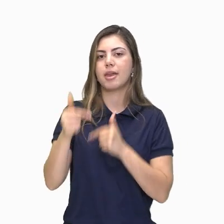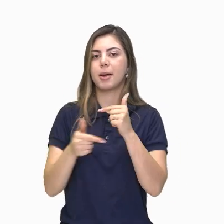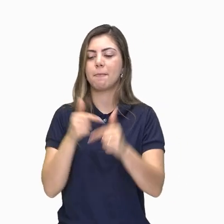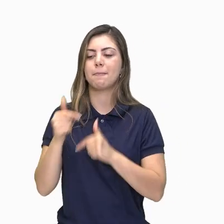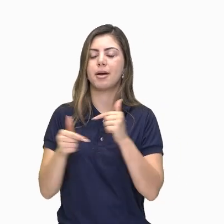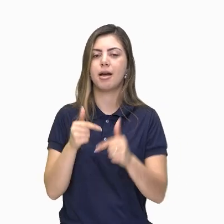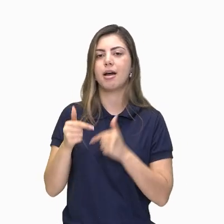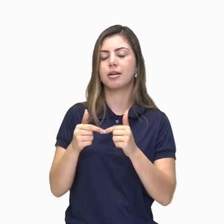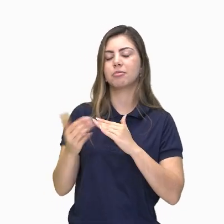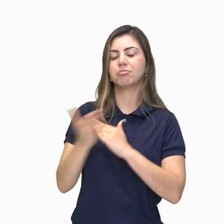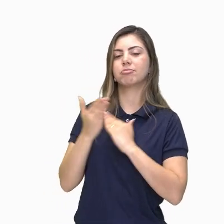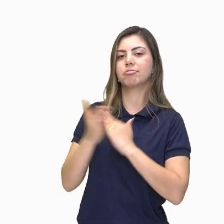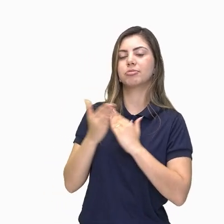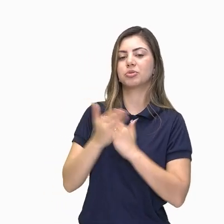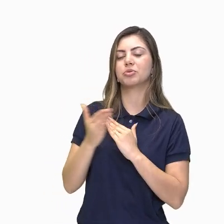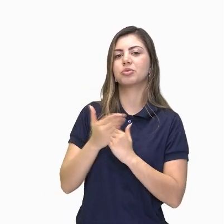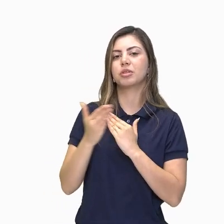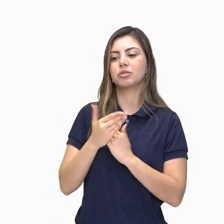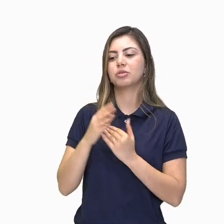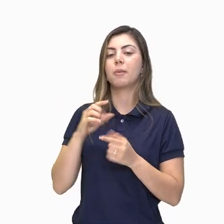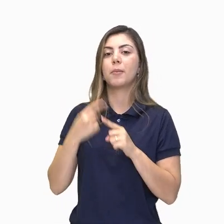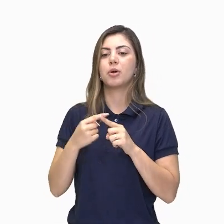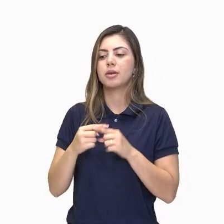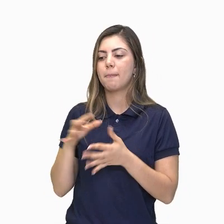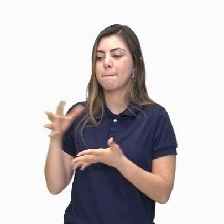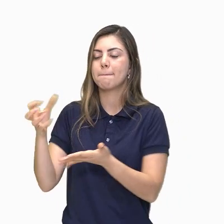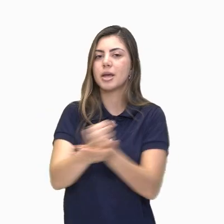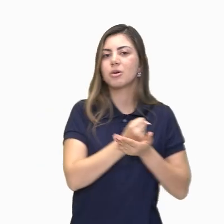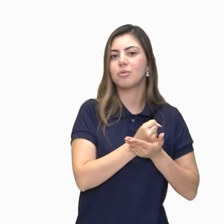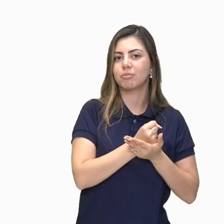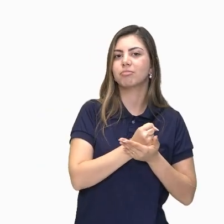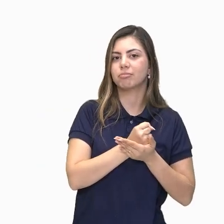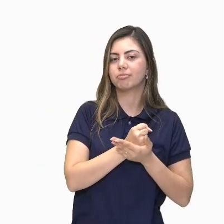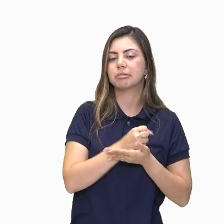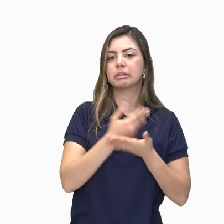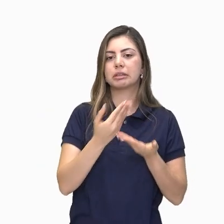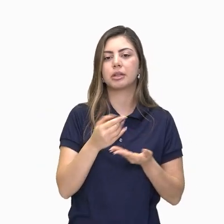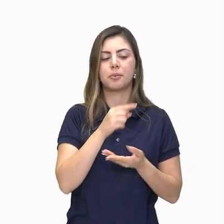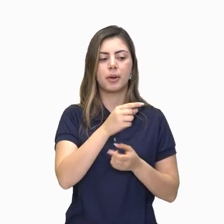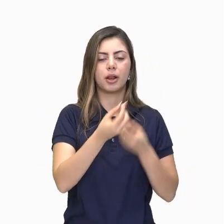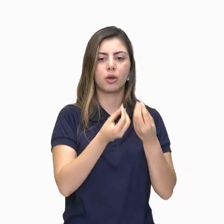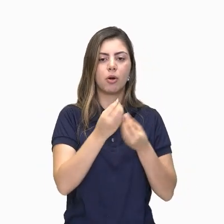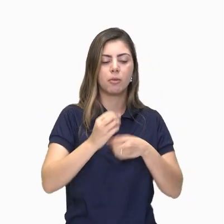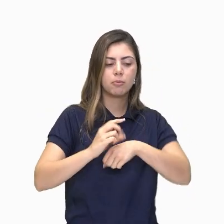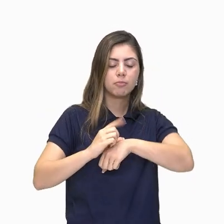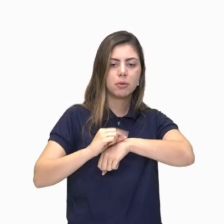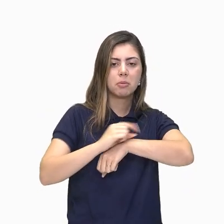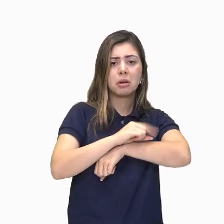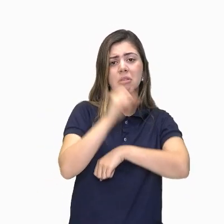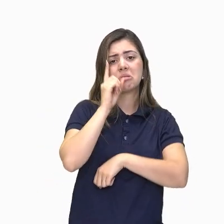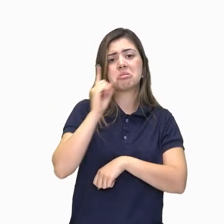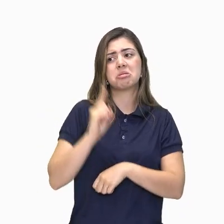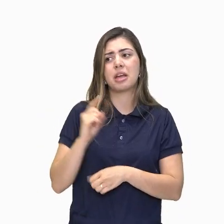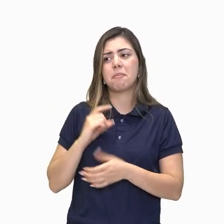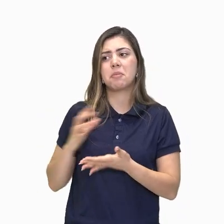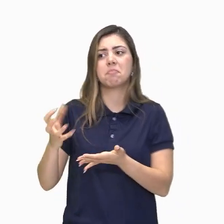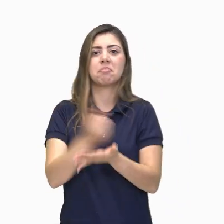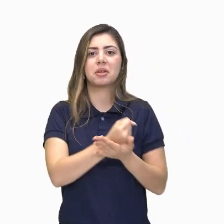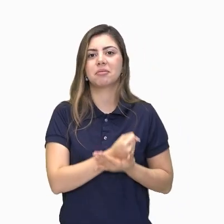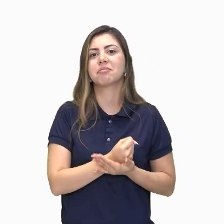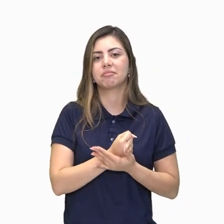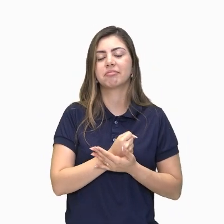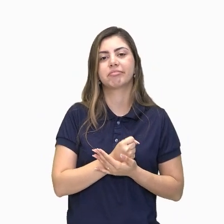capturaram ainda na fase larval ou de pupa, né? Então, quando ela se transforma no inseto, ela nem sabe que ela foi capturada, né?